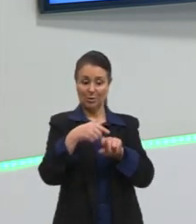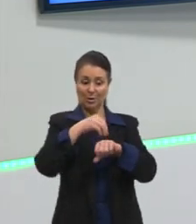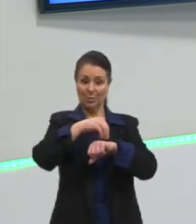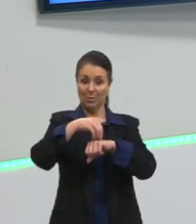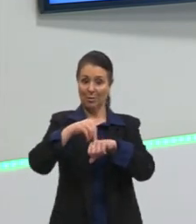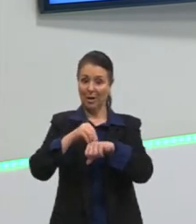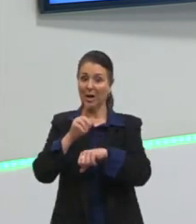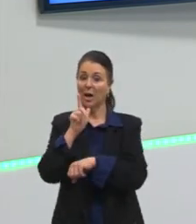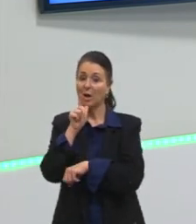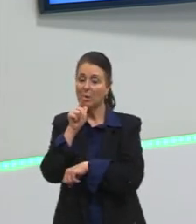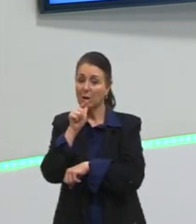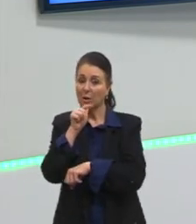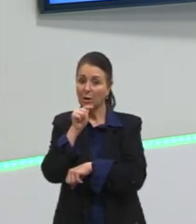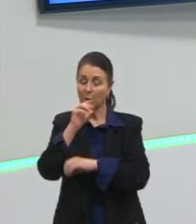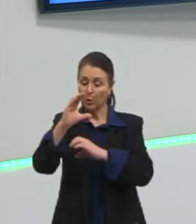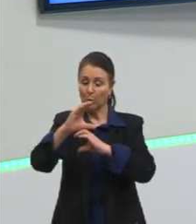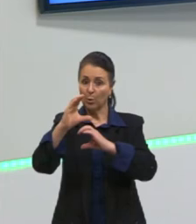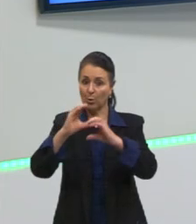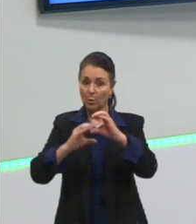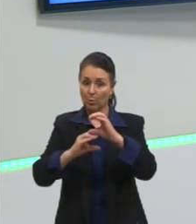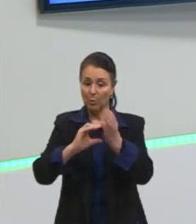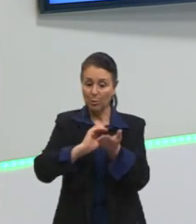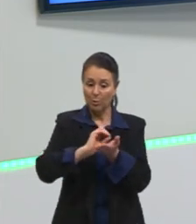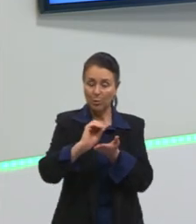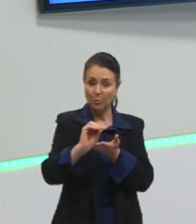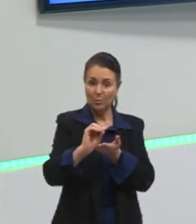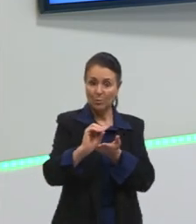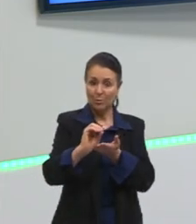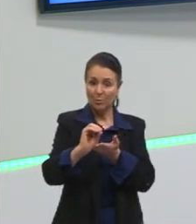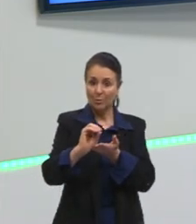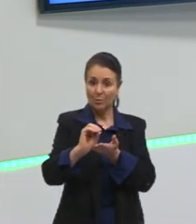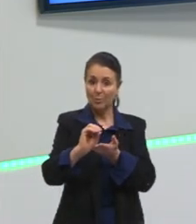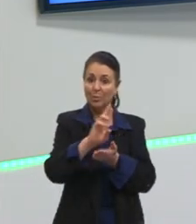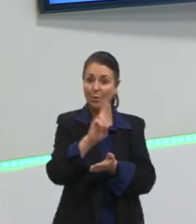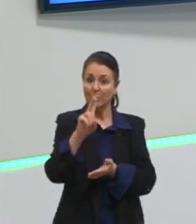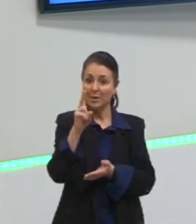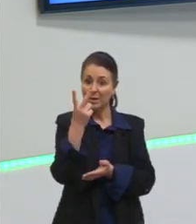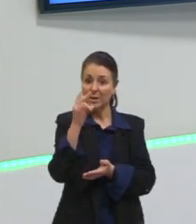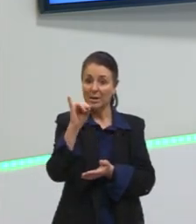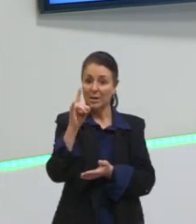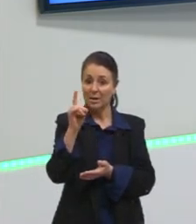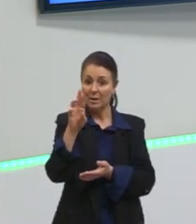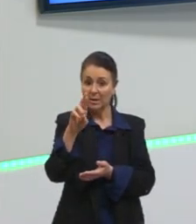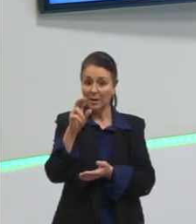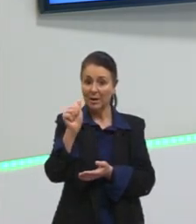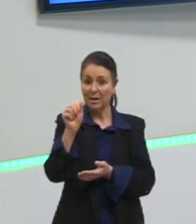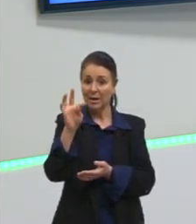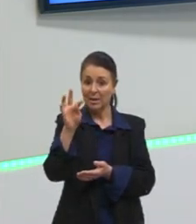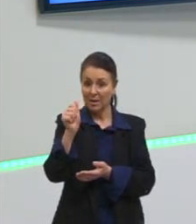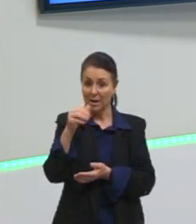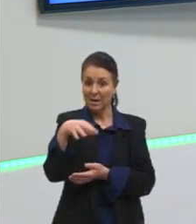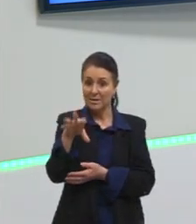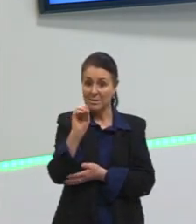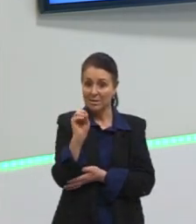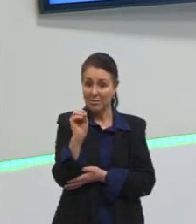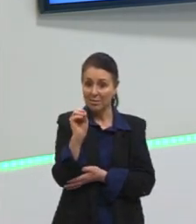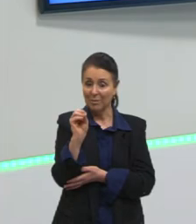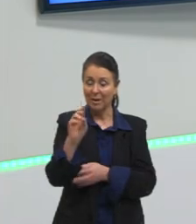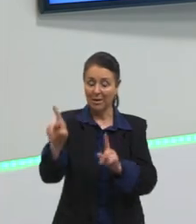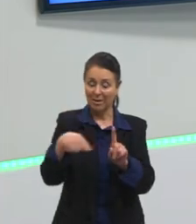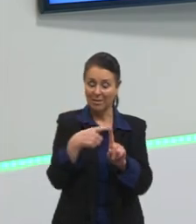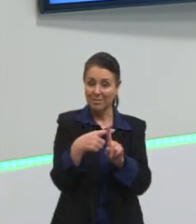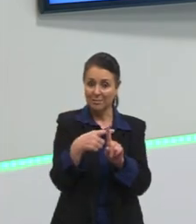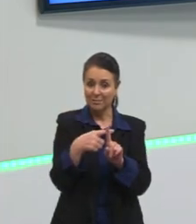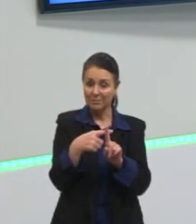de água um composto orgânico eu estou hidratando é uma hidratação para a gente conseguir lembrar o nomezinho então é a adição